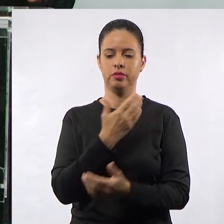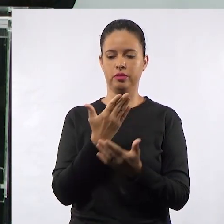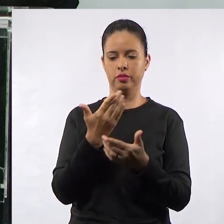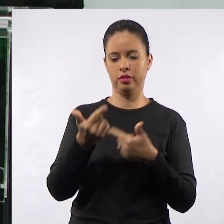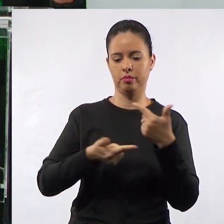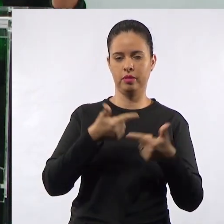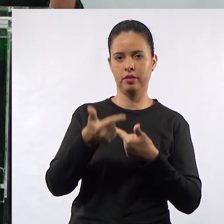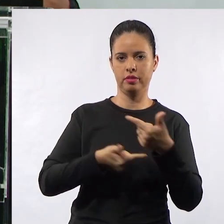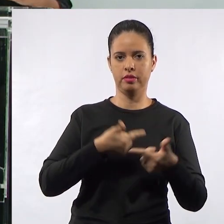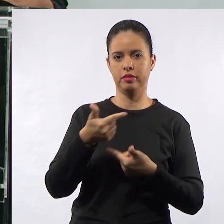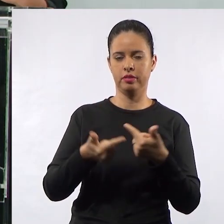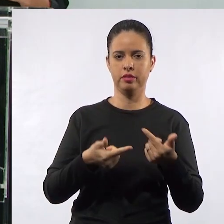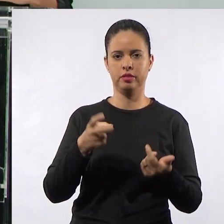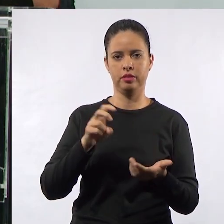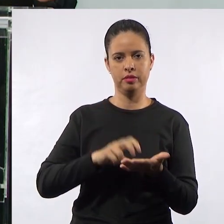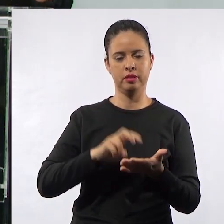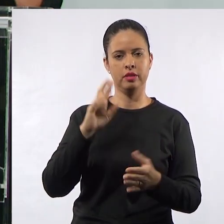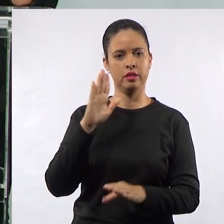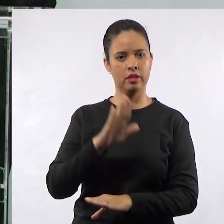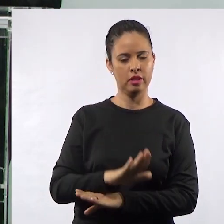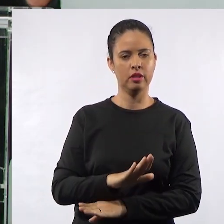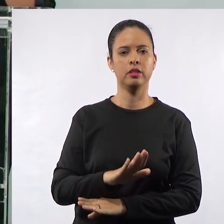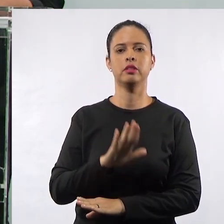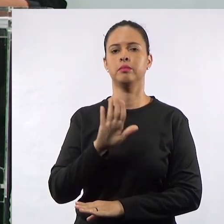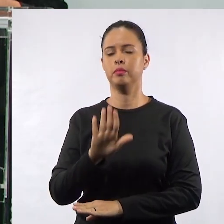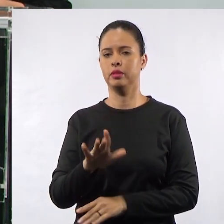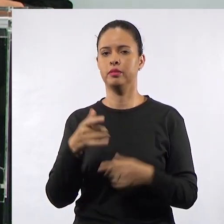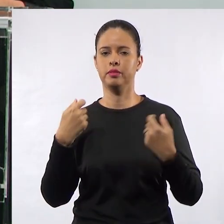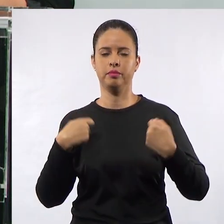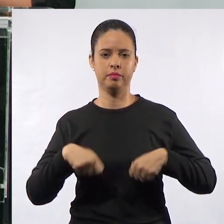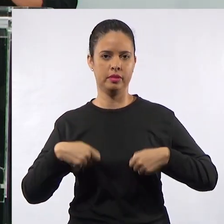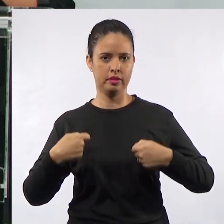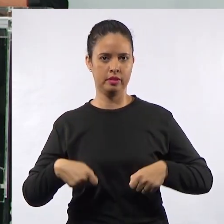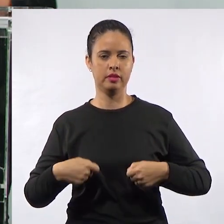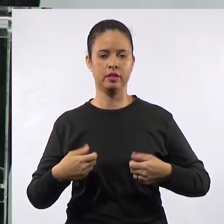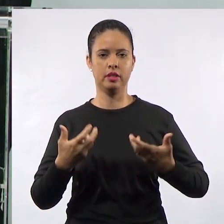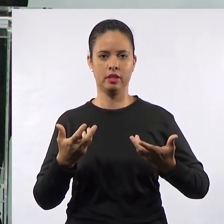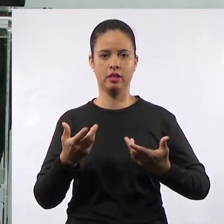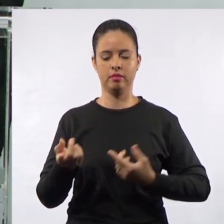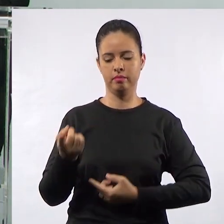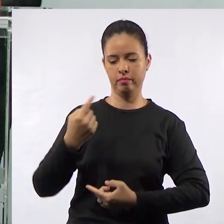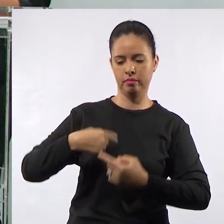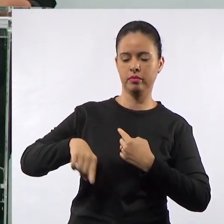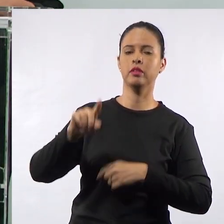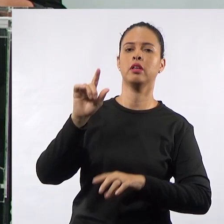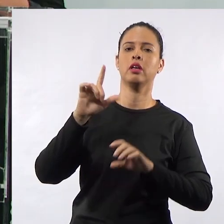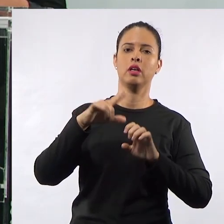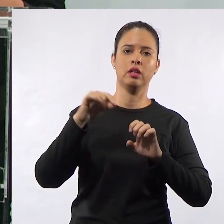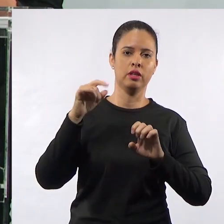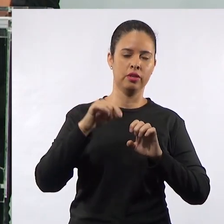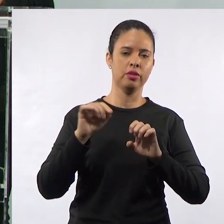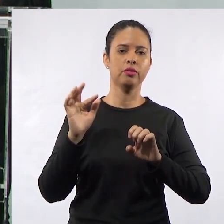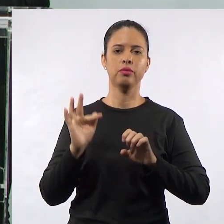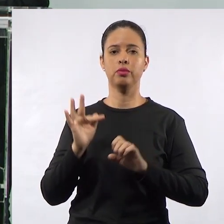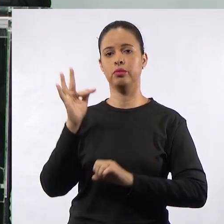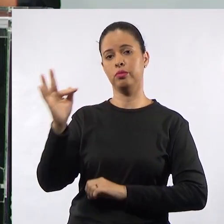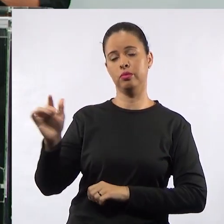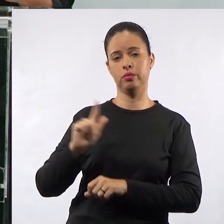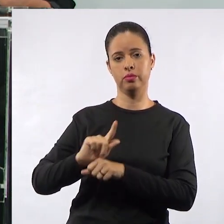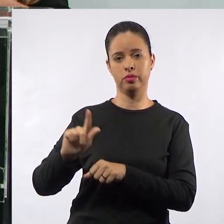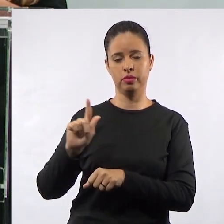estão trabalhando durante o dia, estão aí nos seus empregos, mas que pretendem empreender, né? Serão futuros